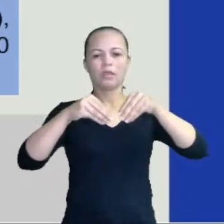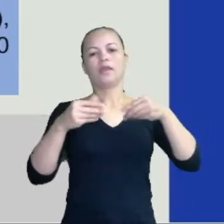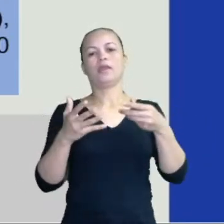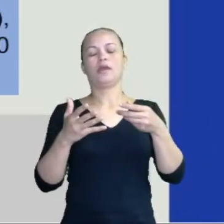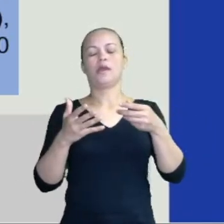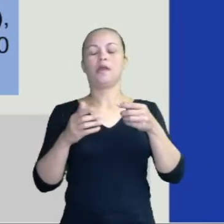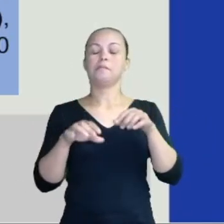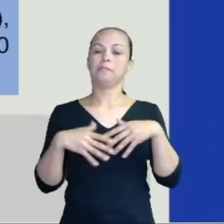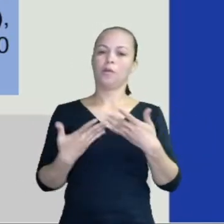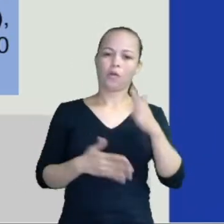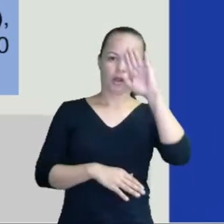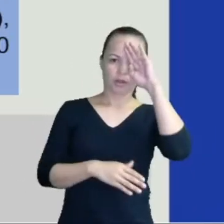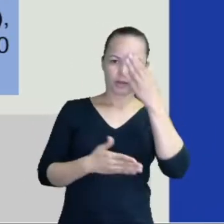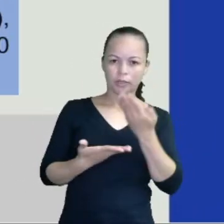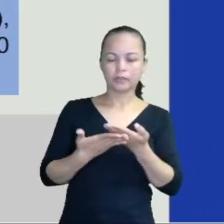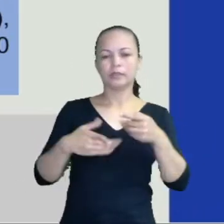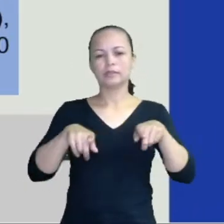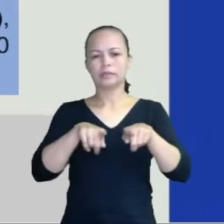acredite que temos